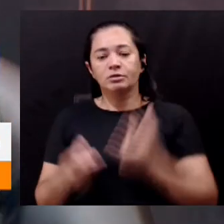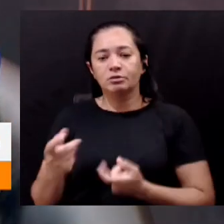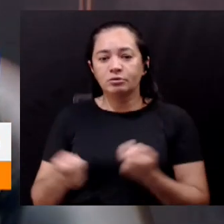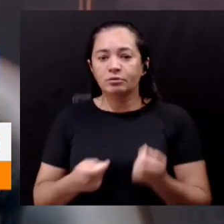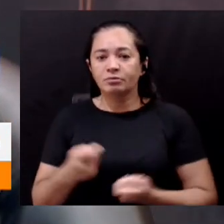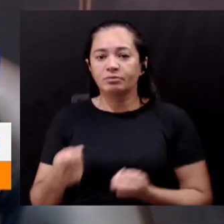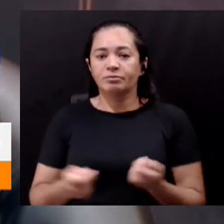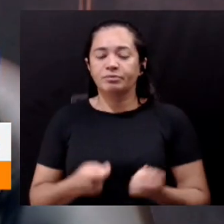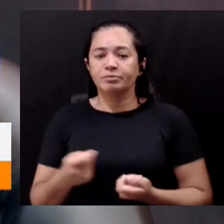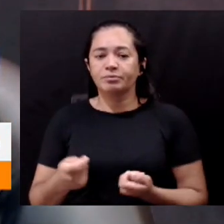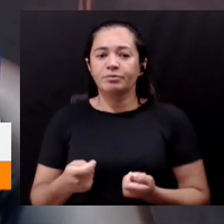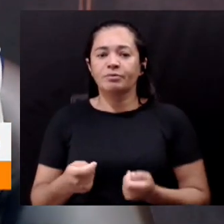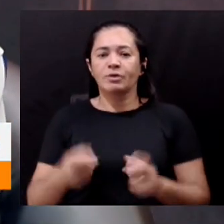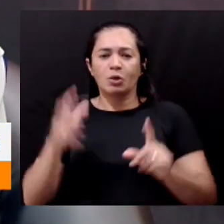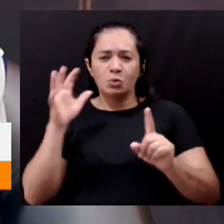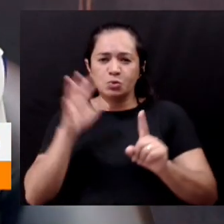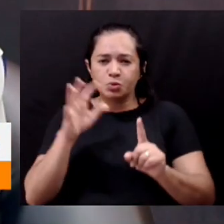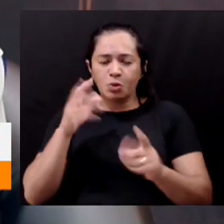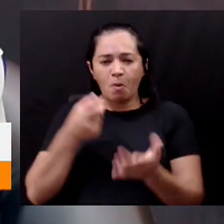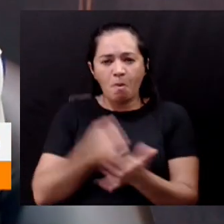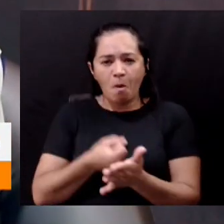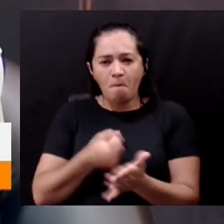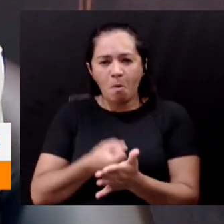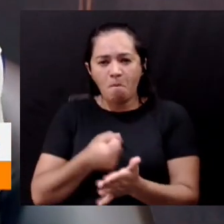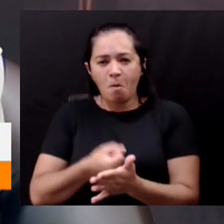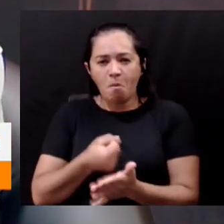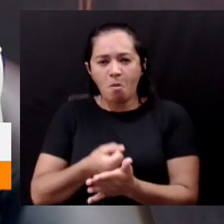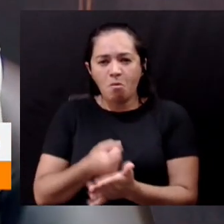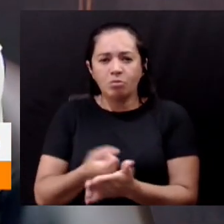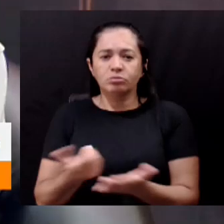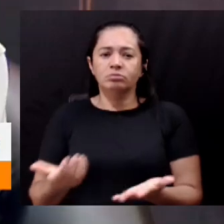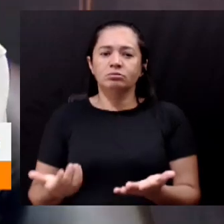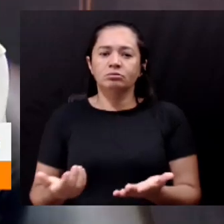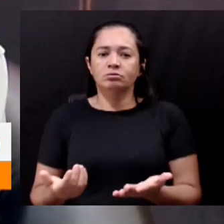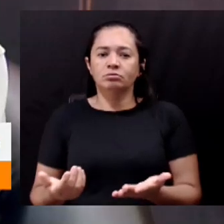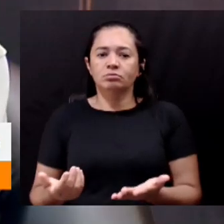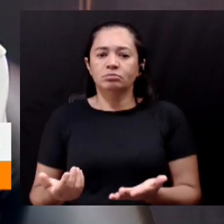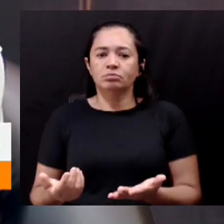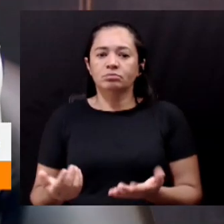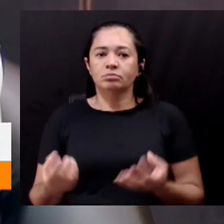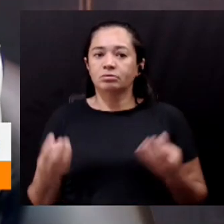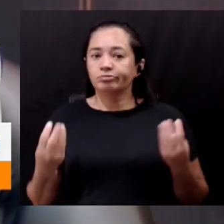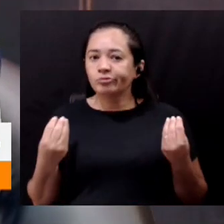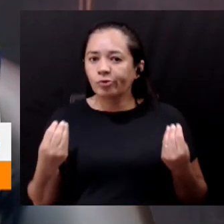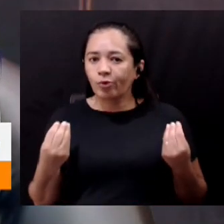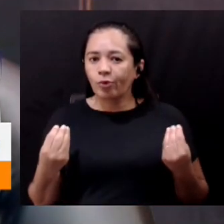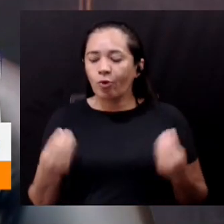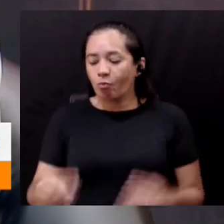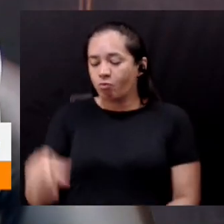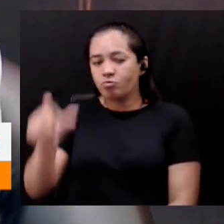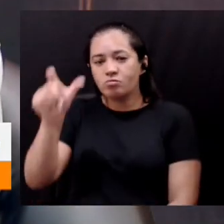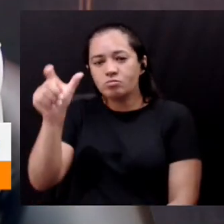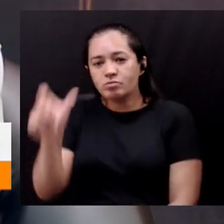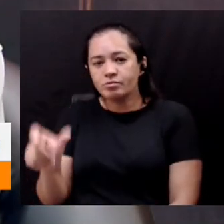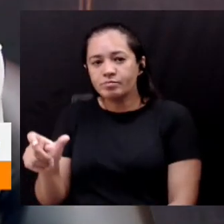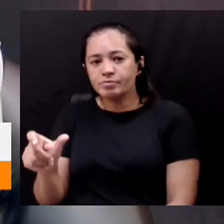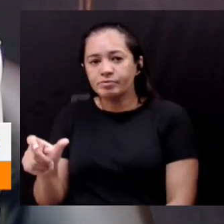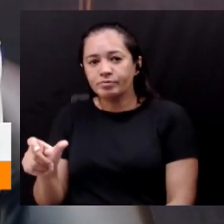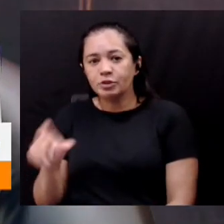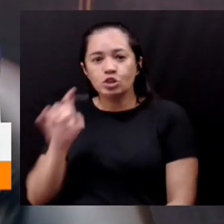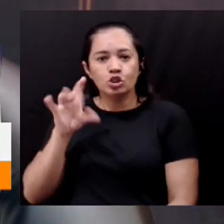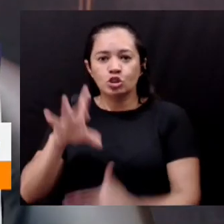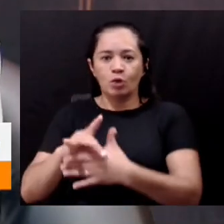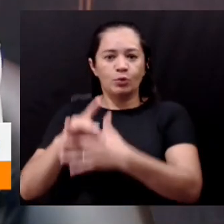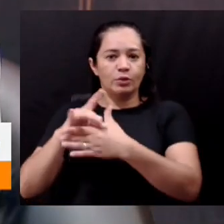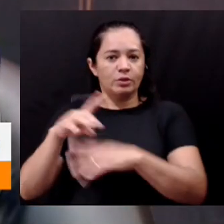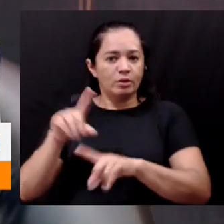pressão, cobrança excessiva. Então, sim, se uma pessoa, e aí não só os líderes, se a gente se coloca